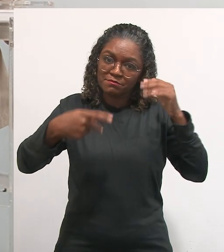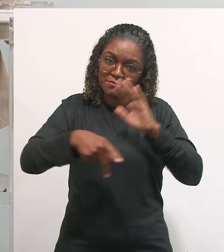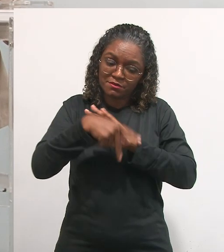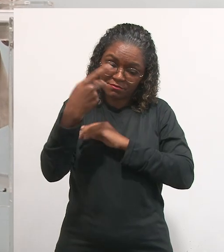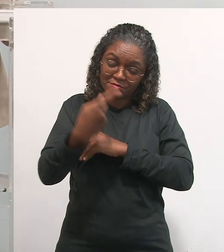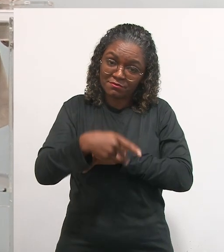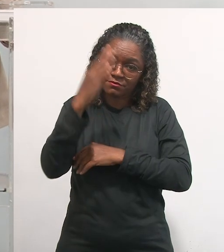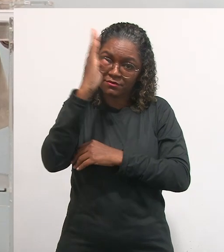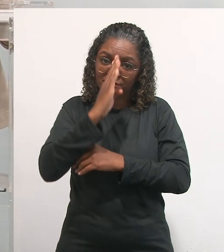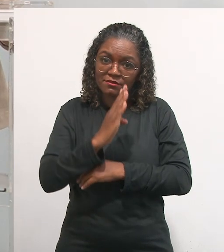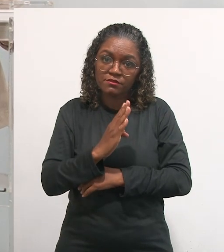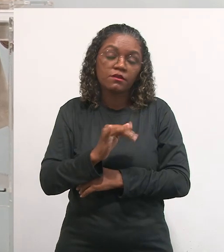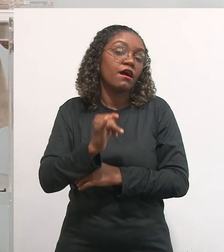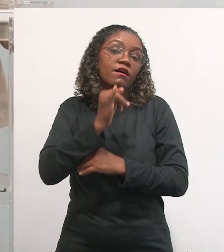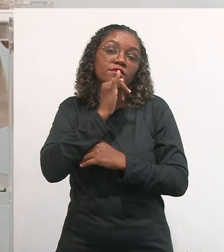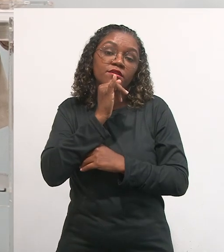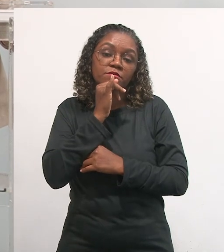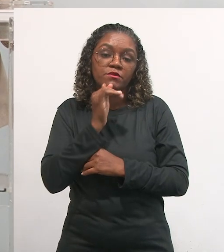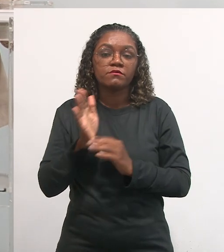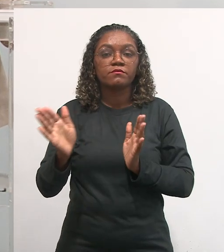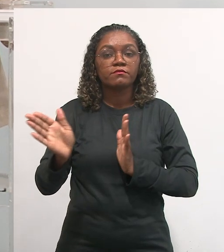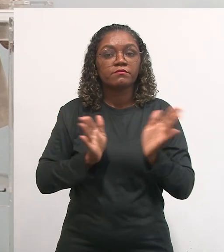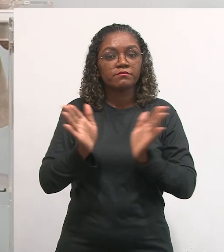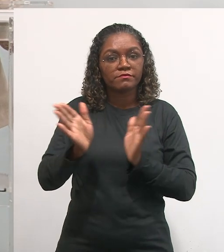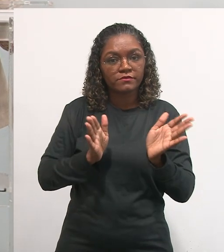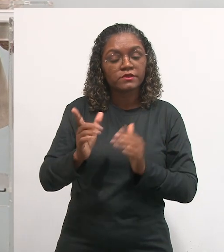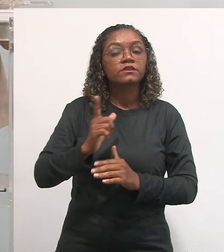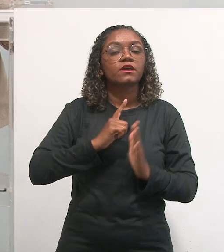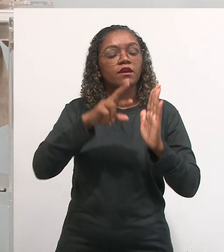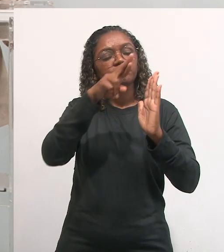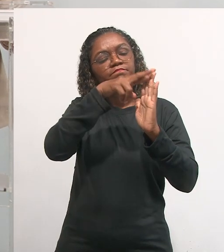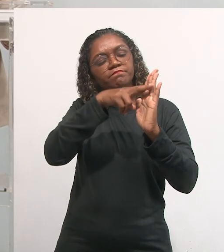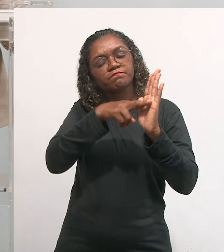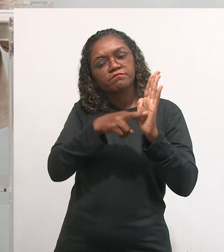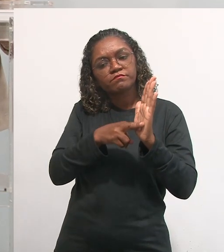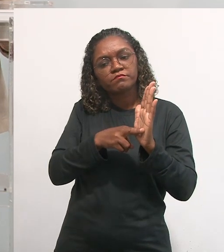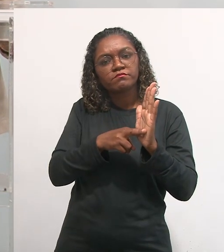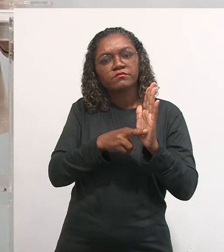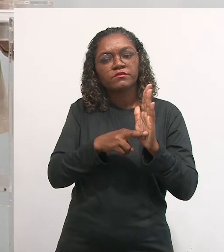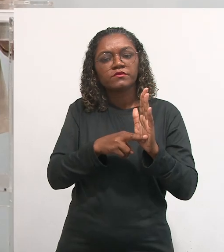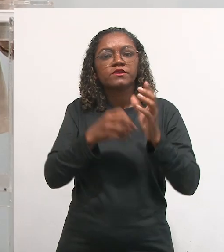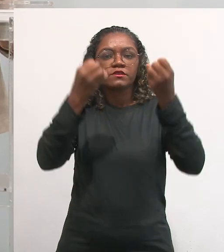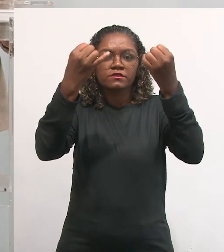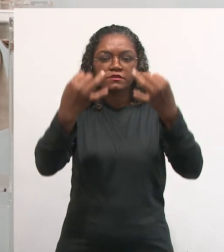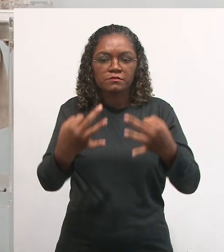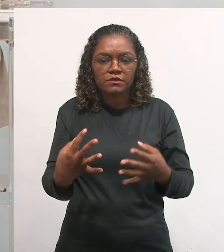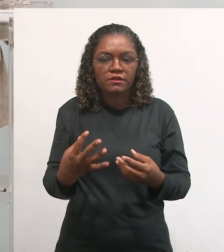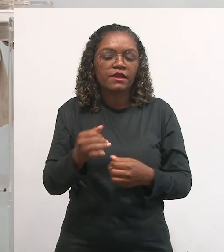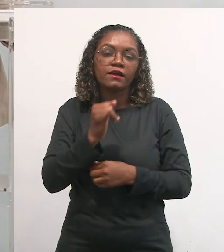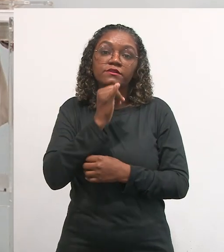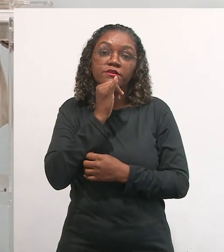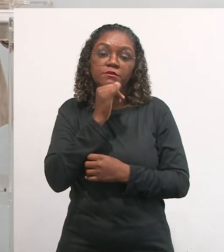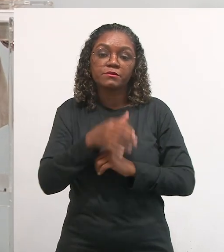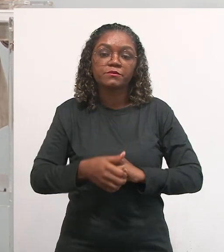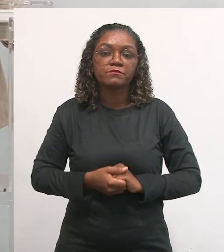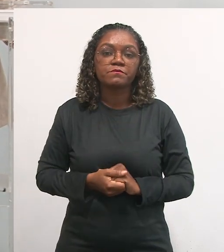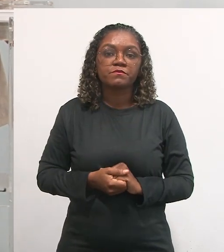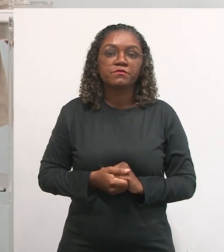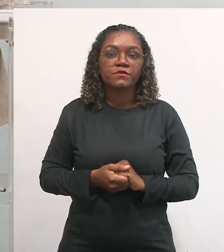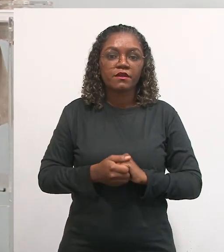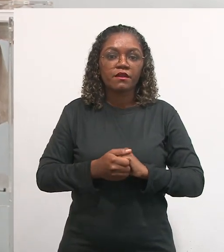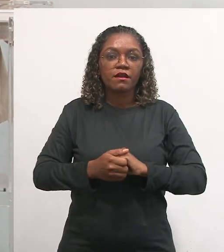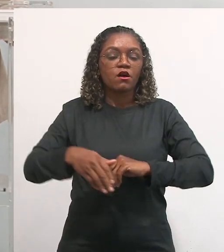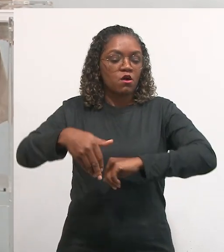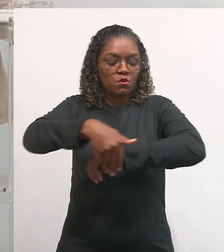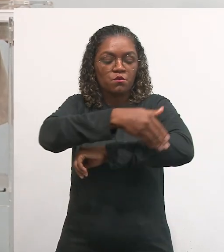no Brasil por exemplo acessibilidade nós temos as regras da bnt que fala quanto que tem que ser a inclinação de uma calçada